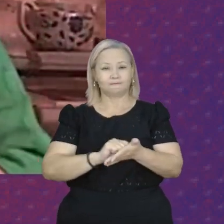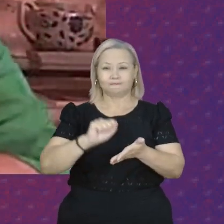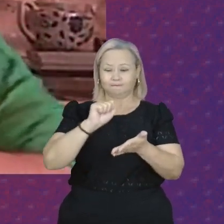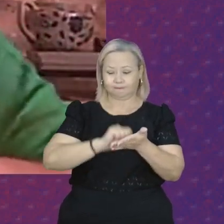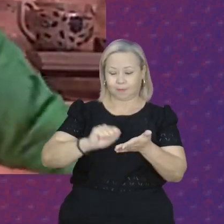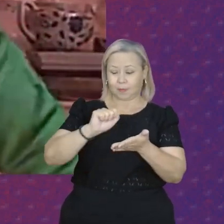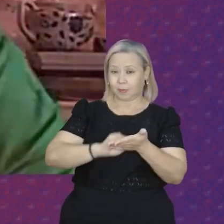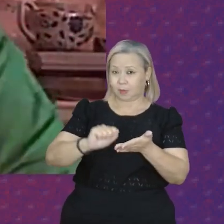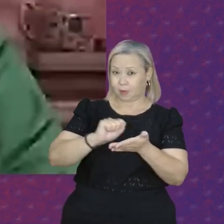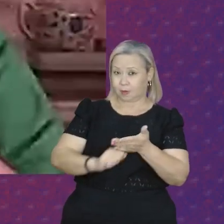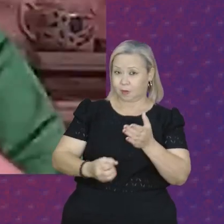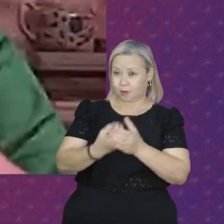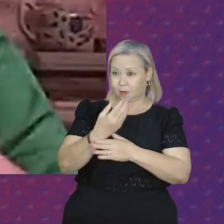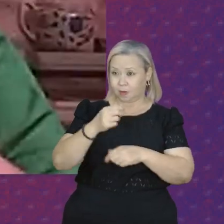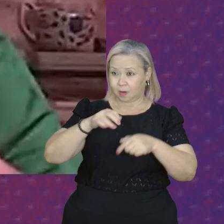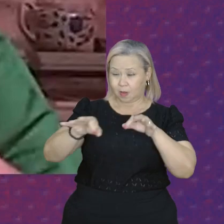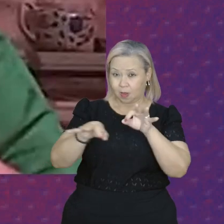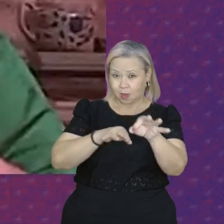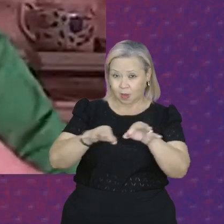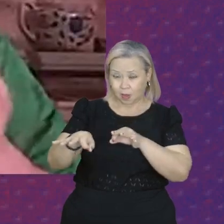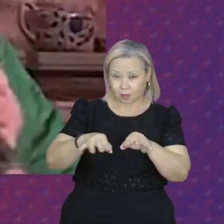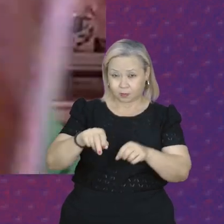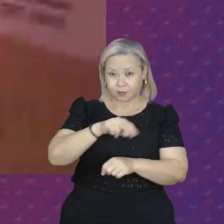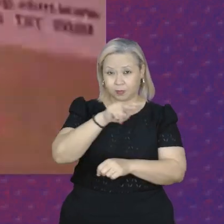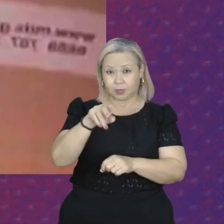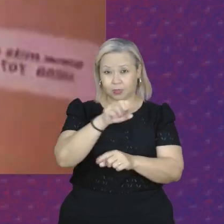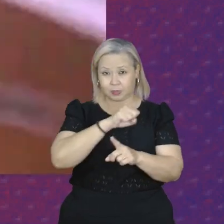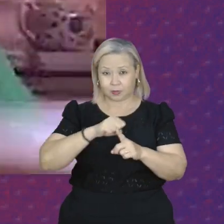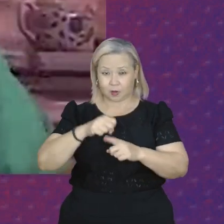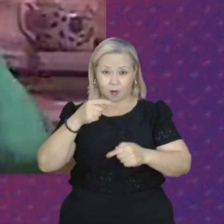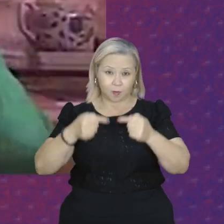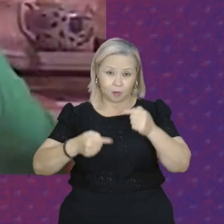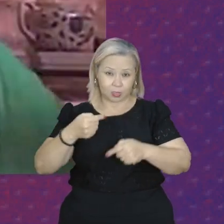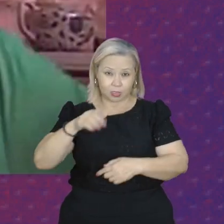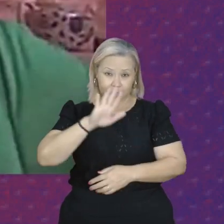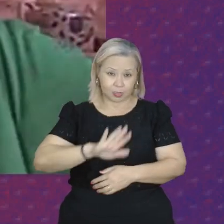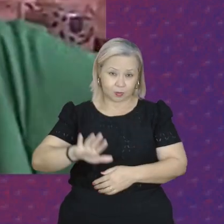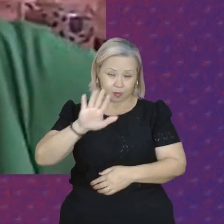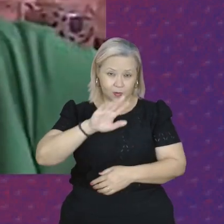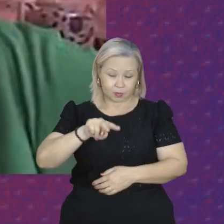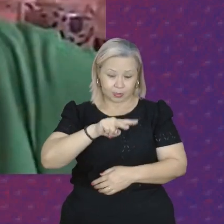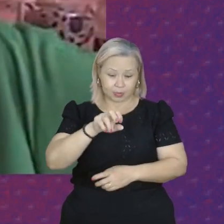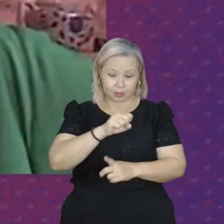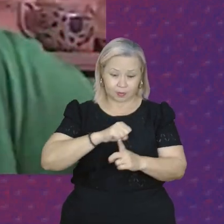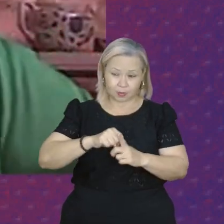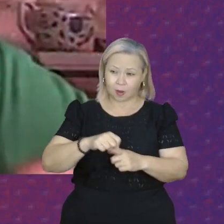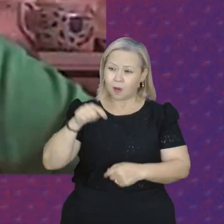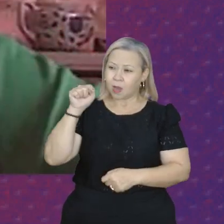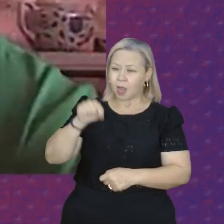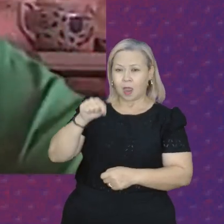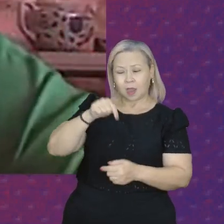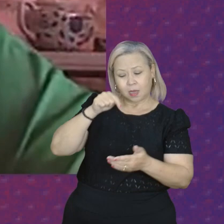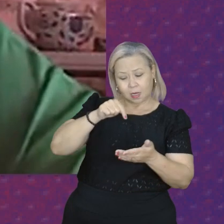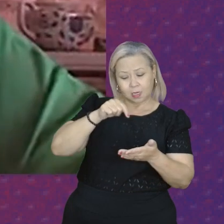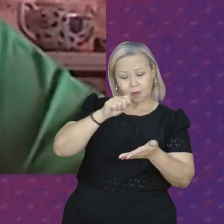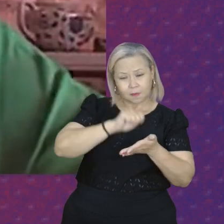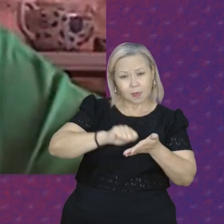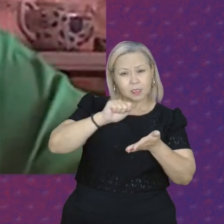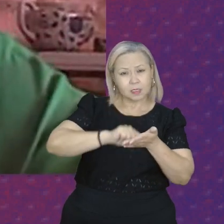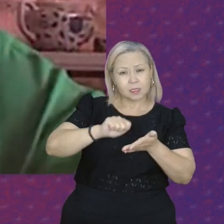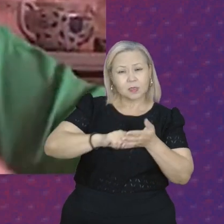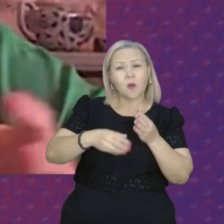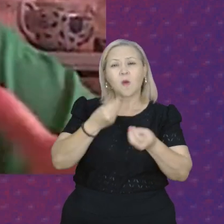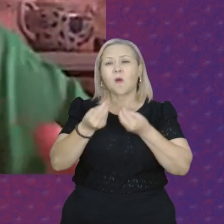uma política nacional de assistência social. E aqui nessa política está escrito, né, como é que a